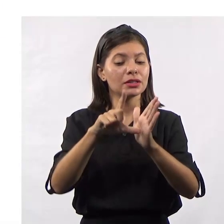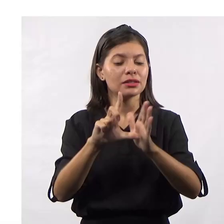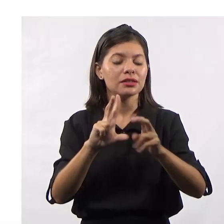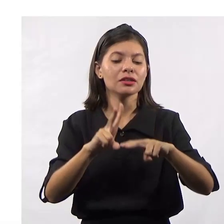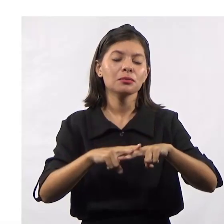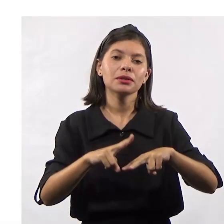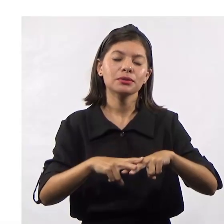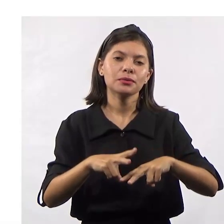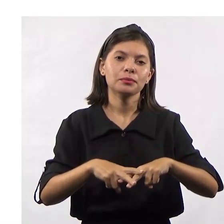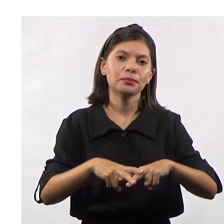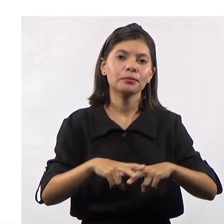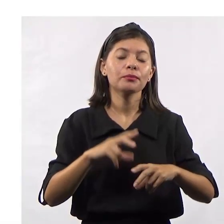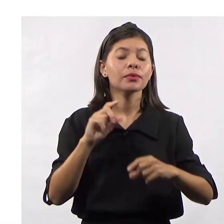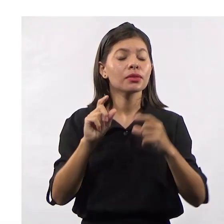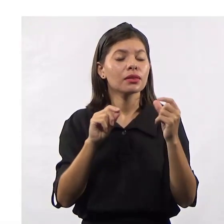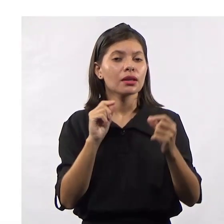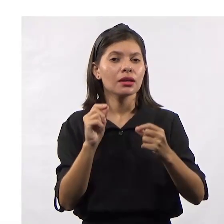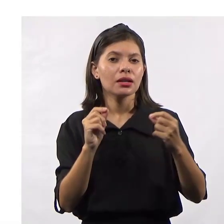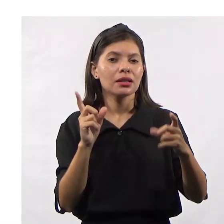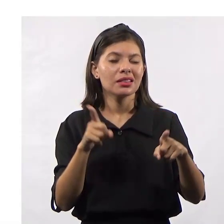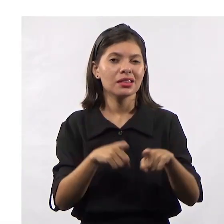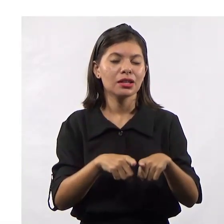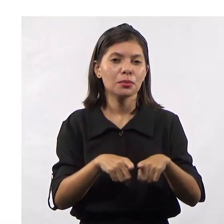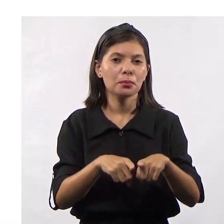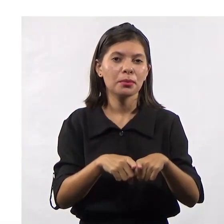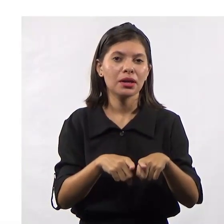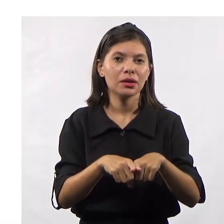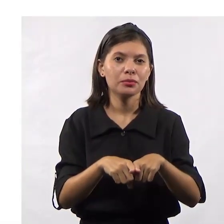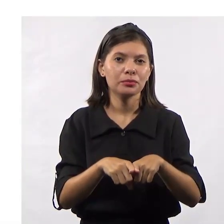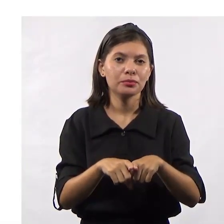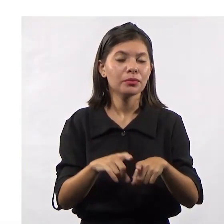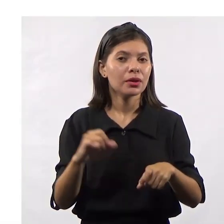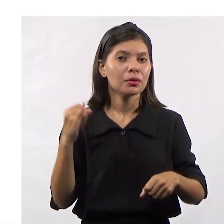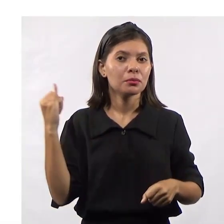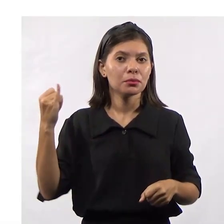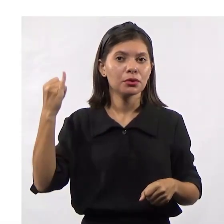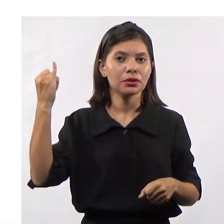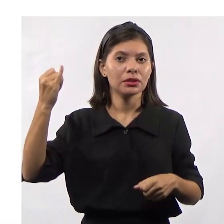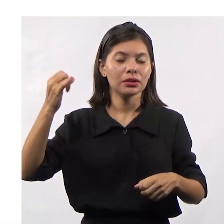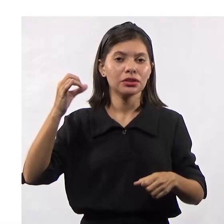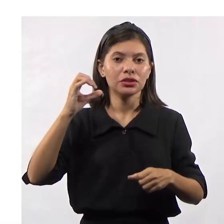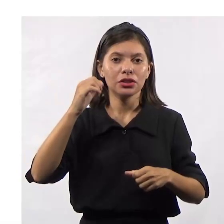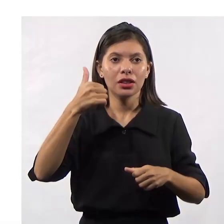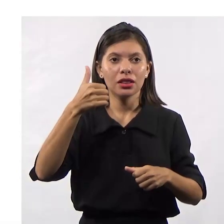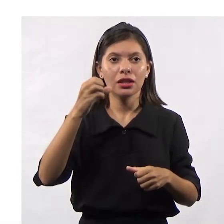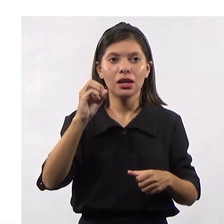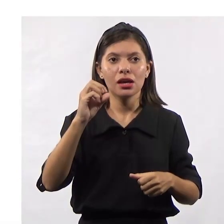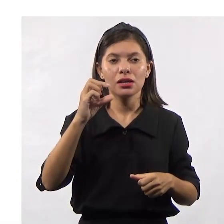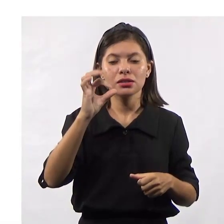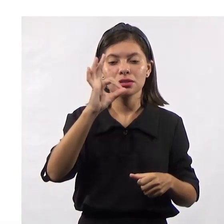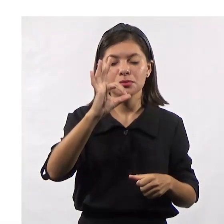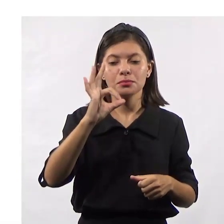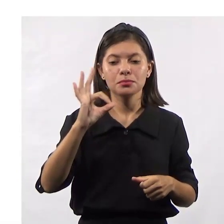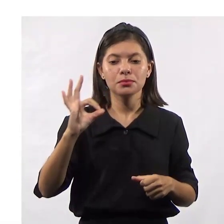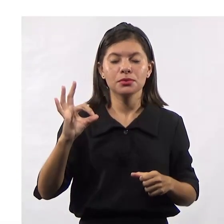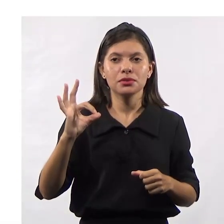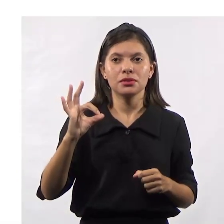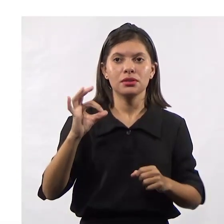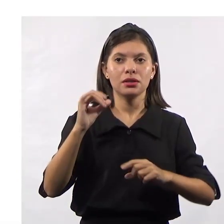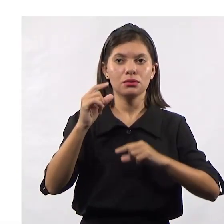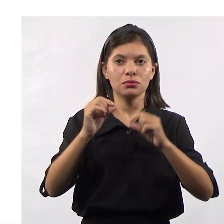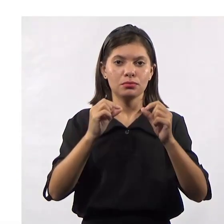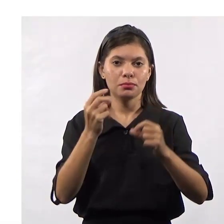Outro ponto que eu vou dar destaque para vocês. O edital pode trazer preferência de até 10% sobre preço de bens